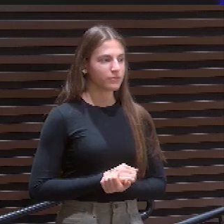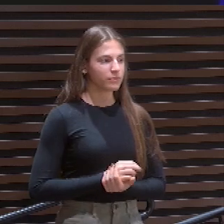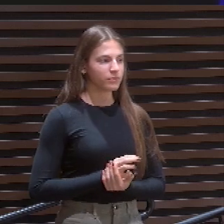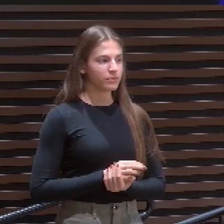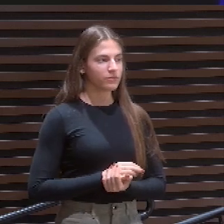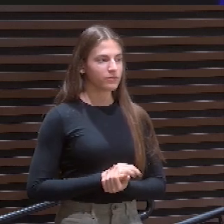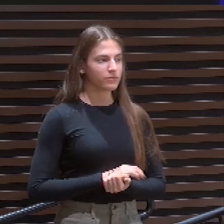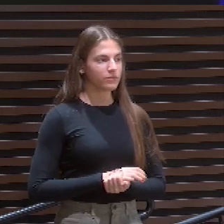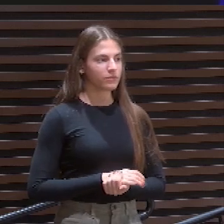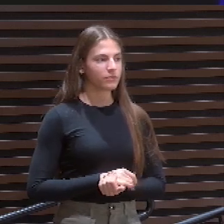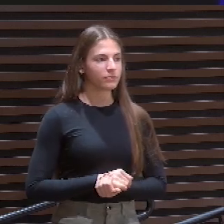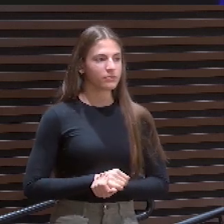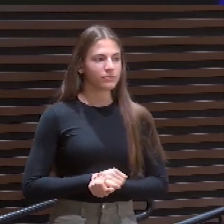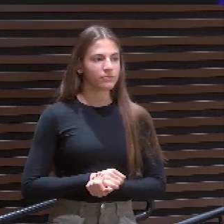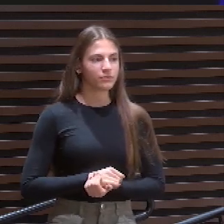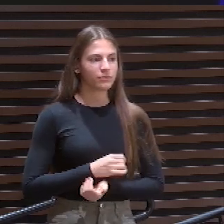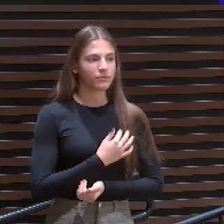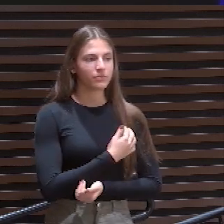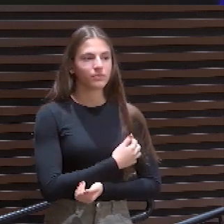Estou ouvindo ainda